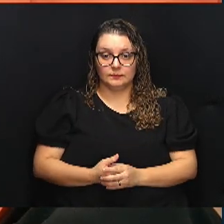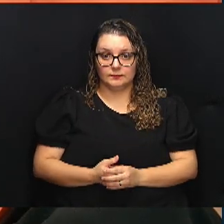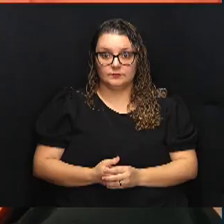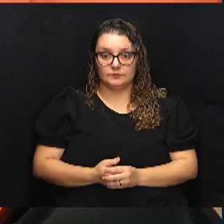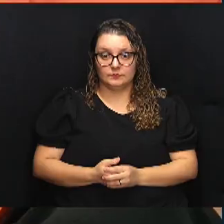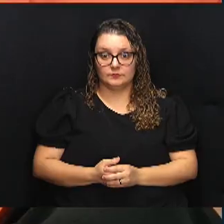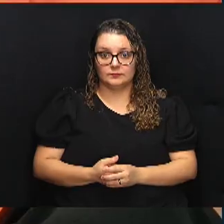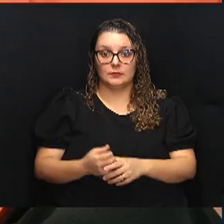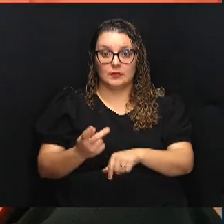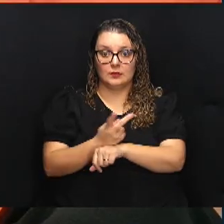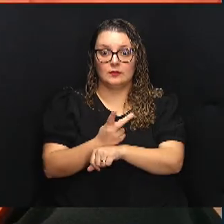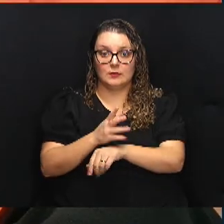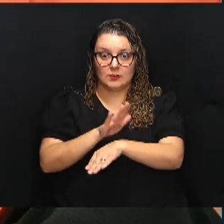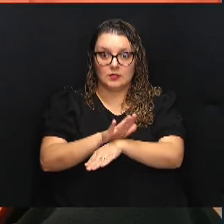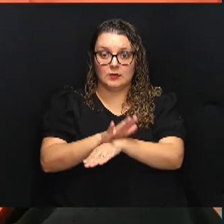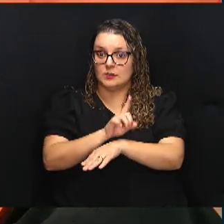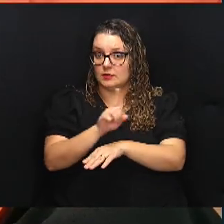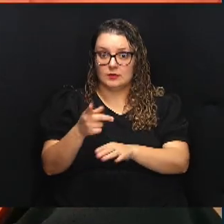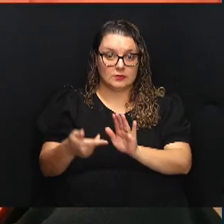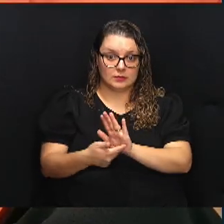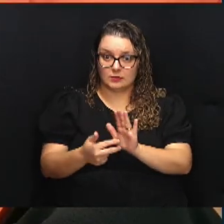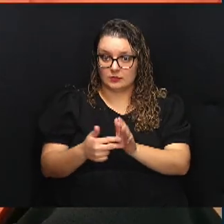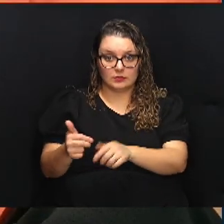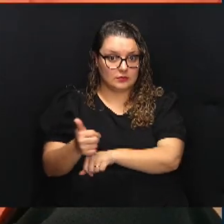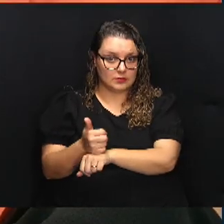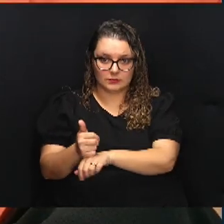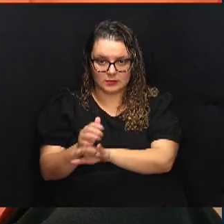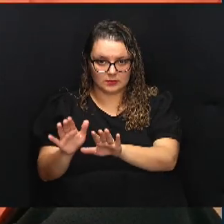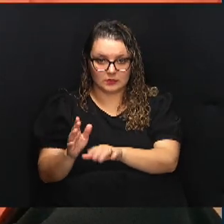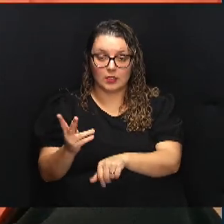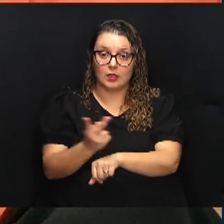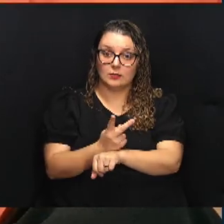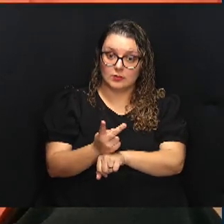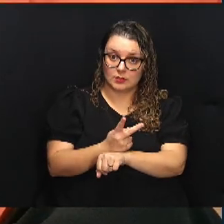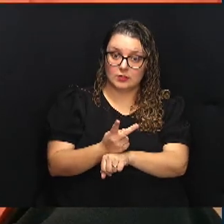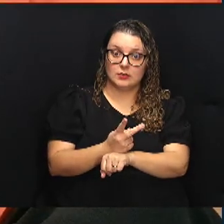E busque ajuda não significa um profissional. Busque ajuda